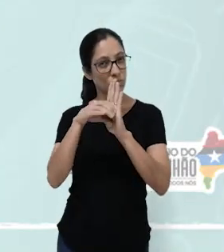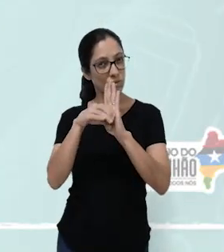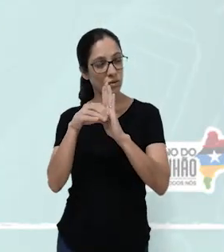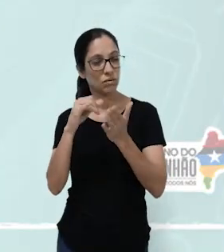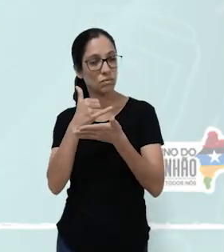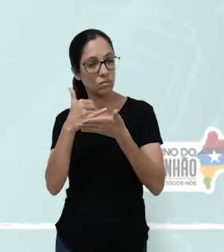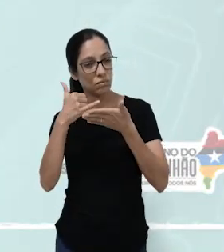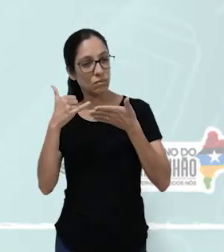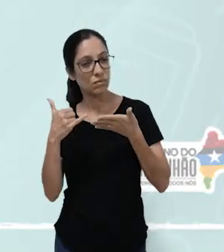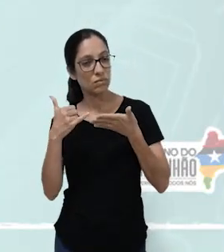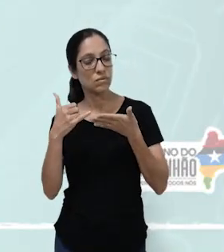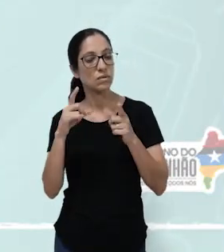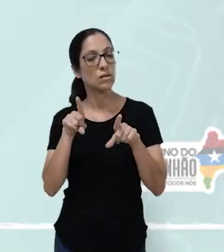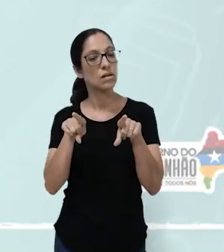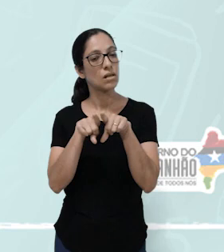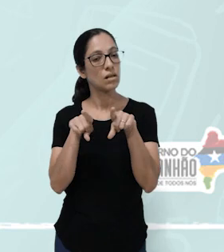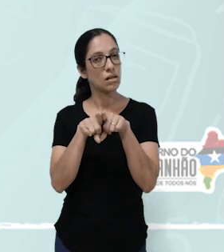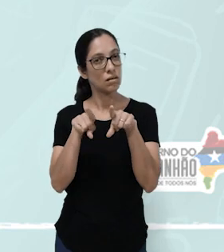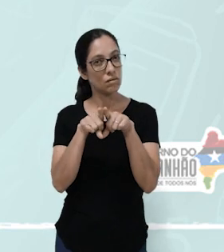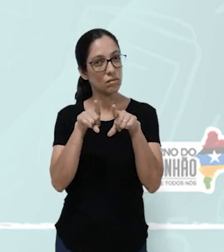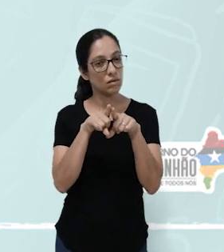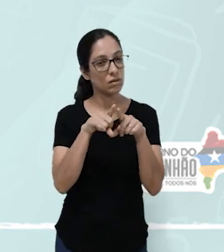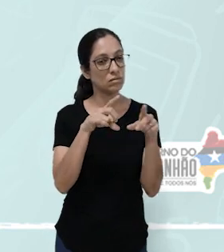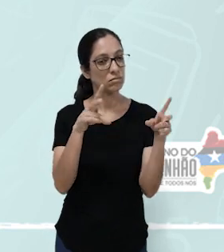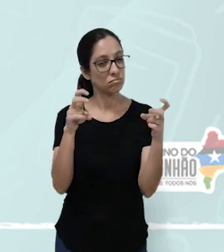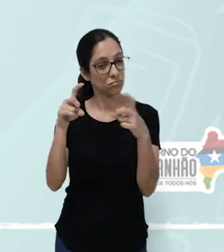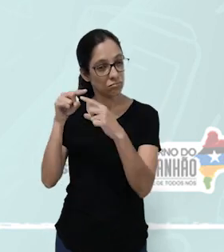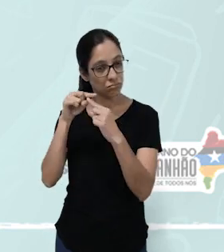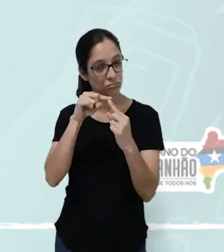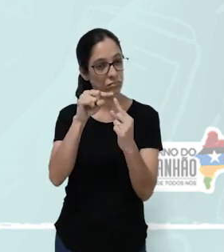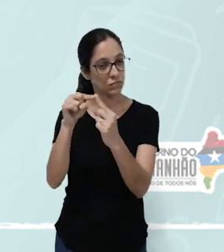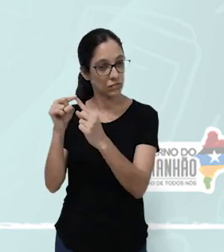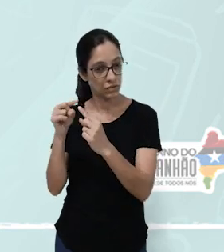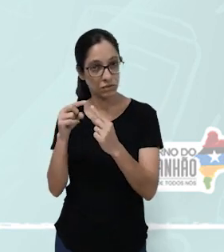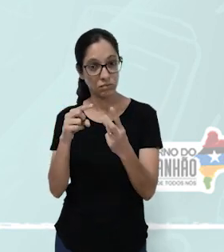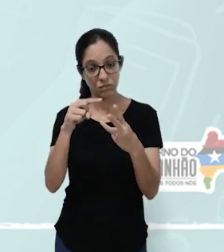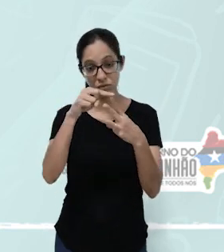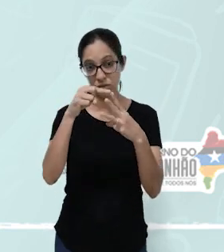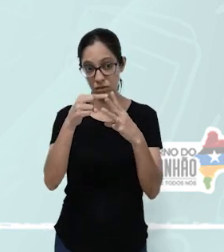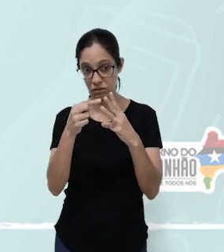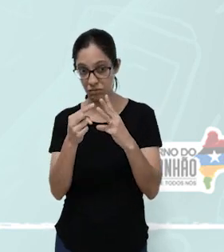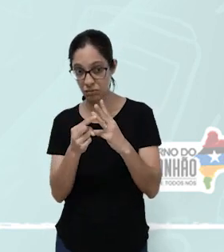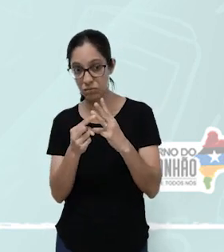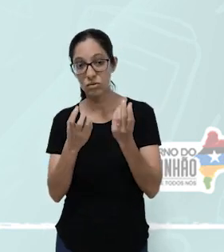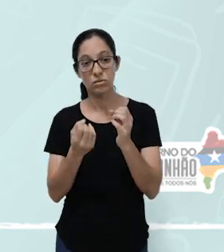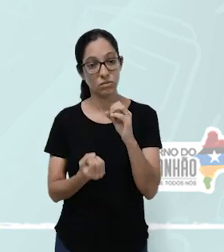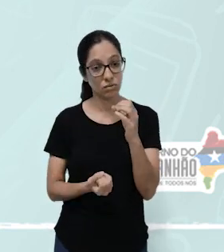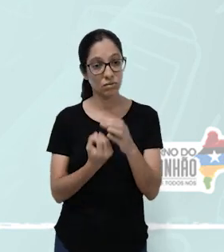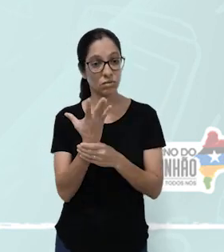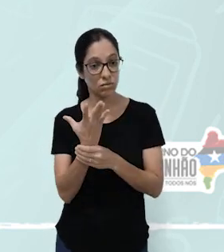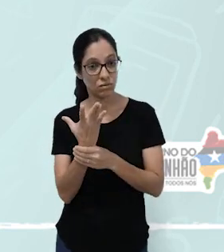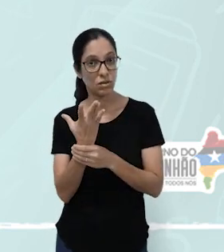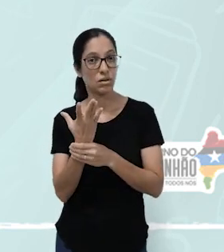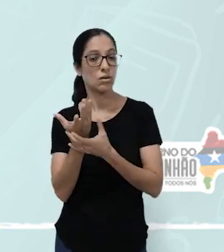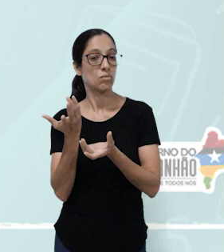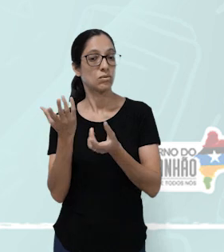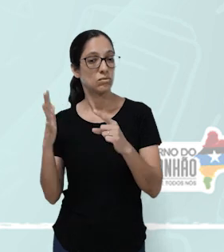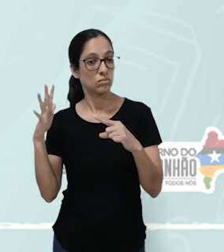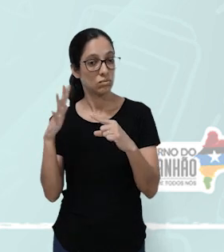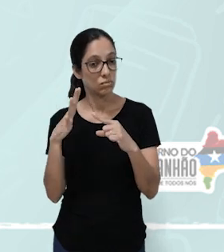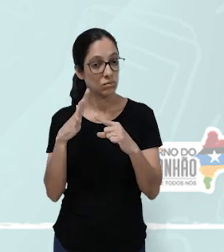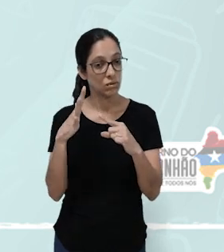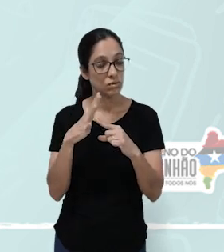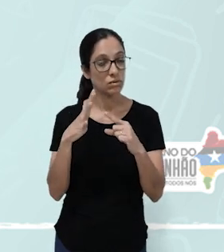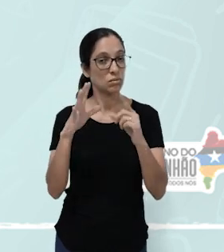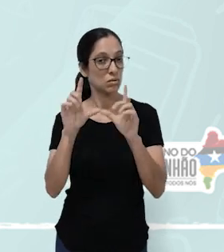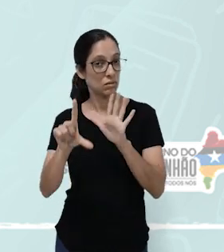drogas, vamos ver as classificações, elas se classificam de três formas, quanto à sua origem, quanto aos seus efeitos,